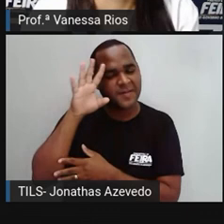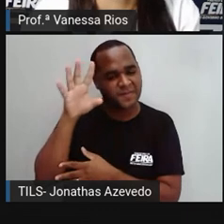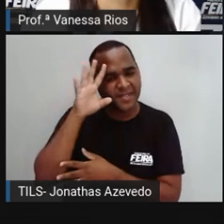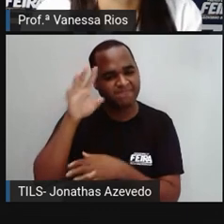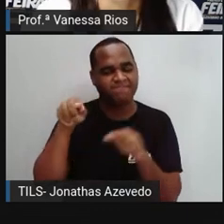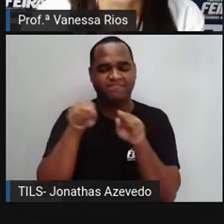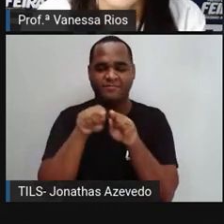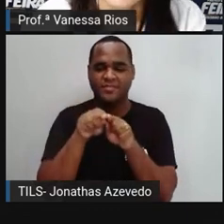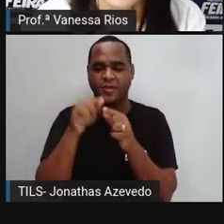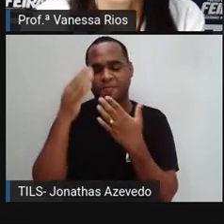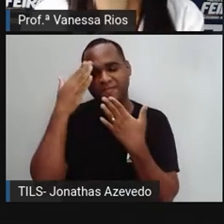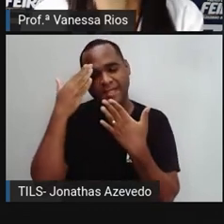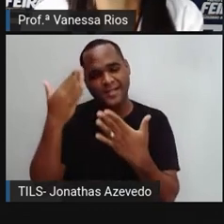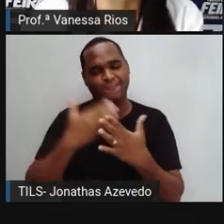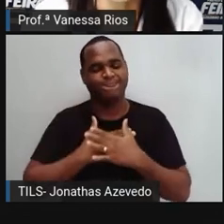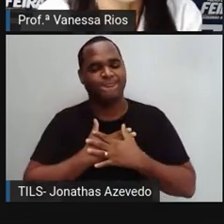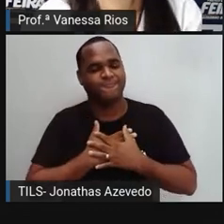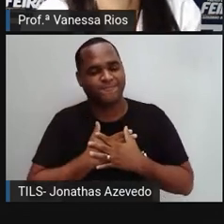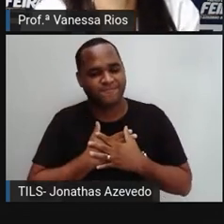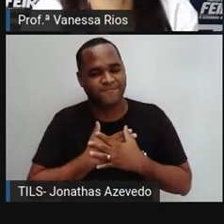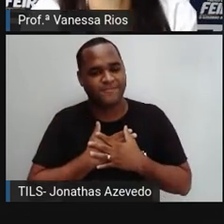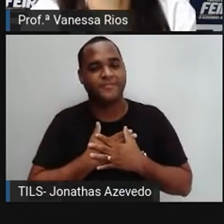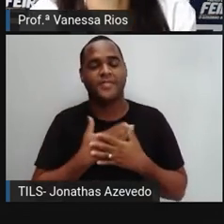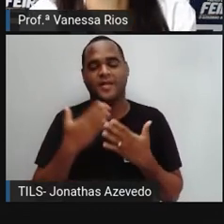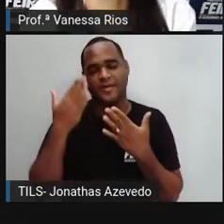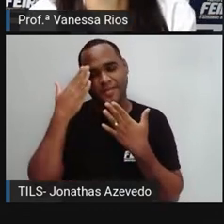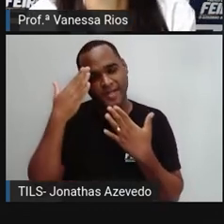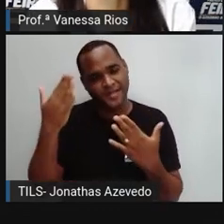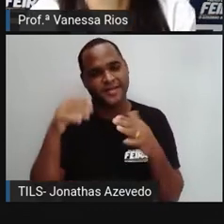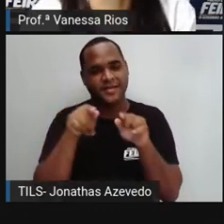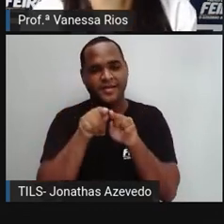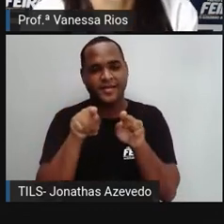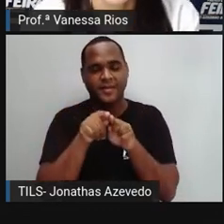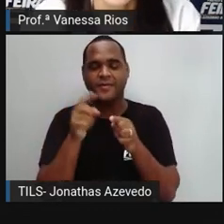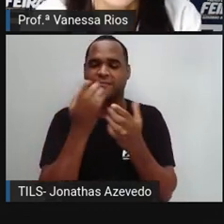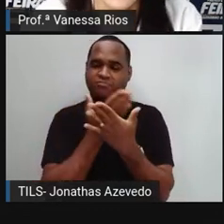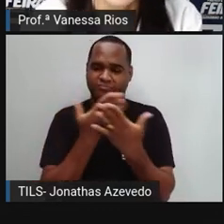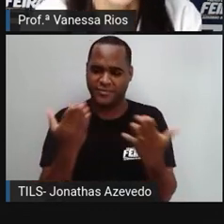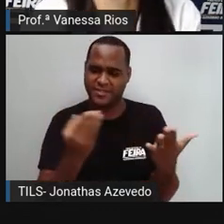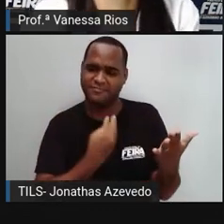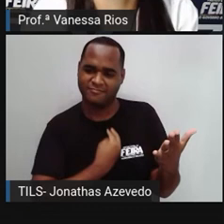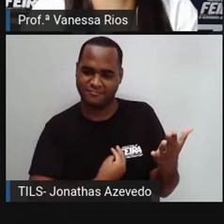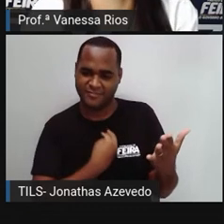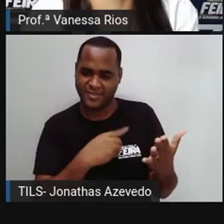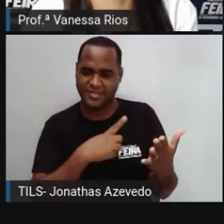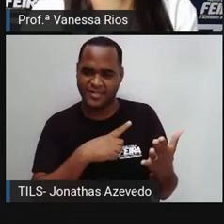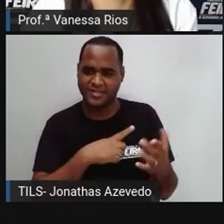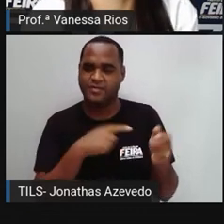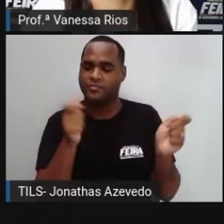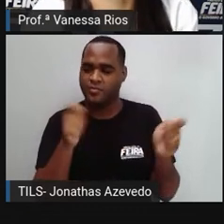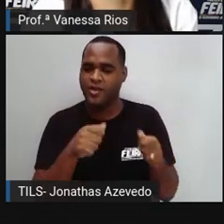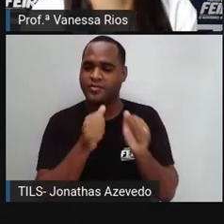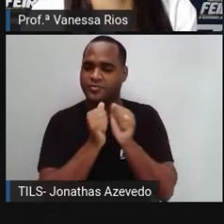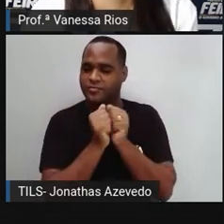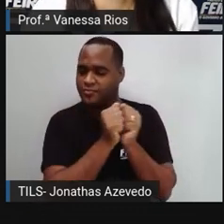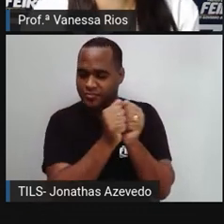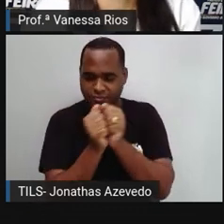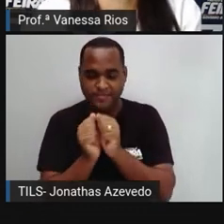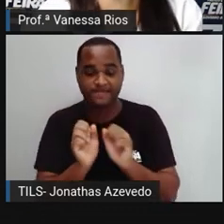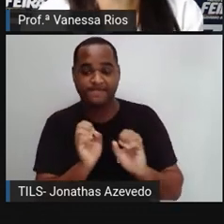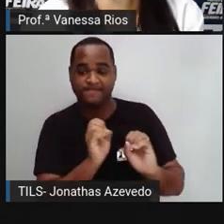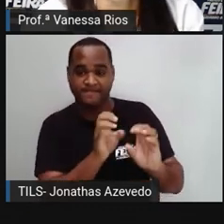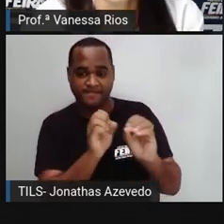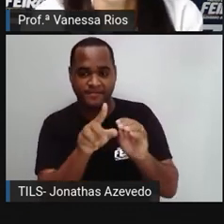de agradecimento. A Pro gostaria de agradecer aí a vocês, não é, que assistem aí às aulas,